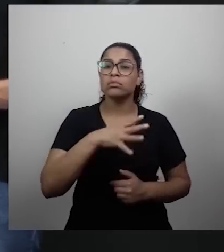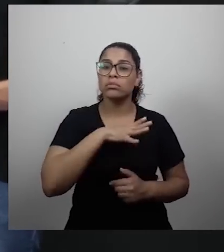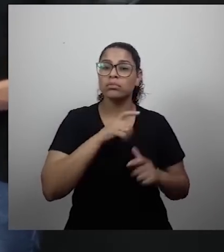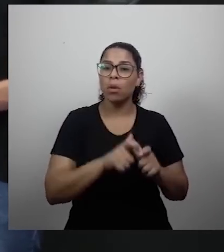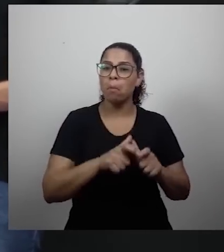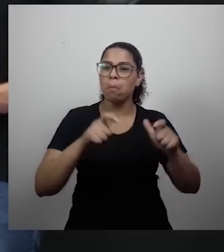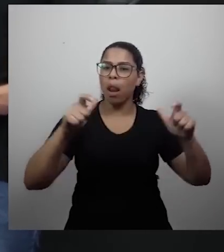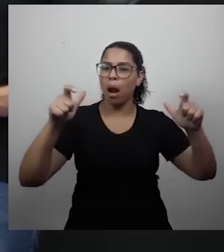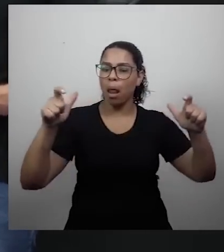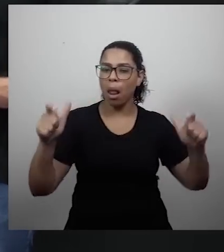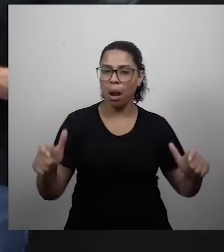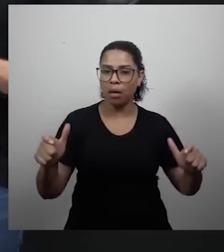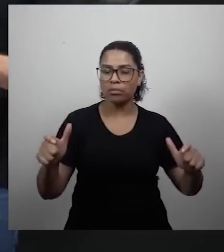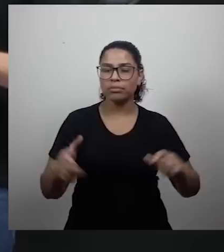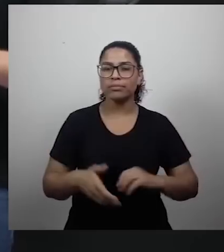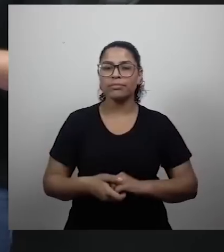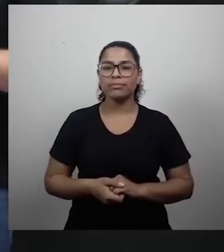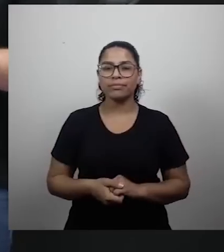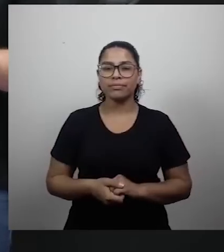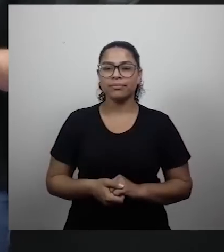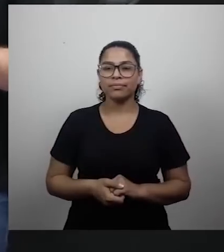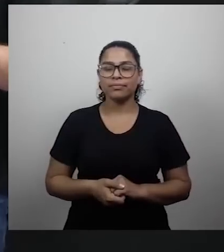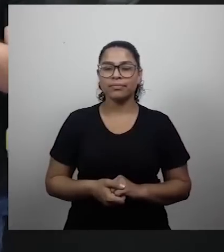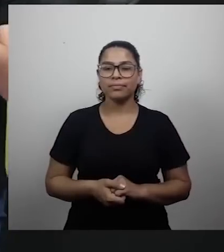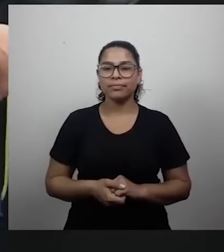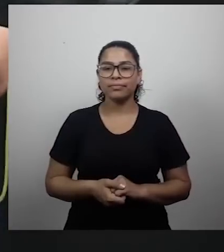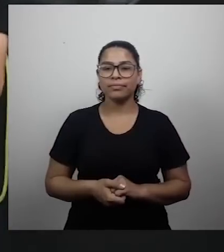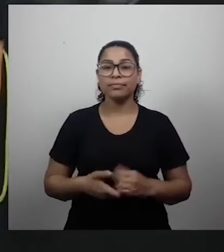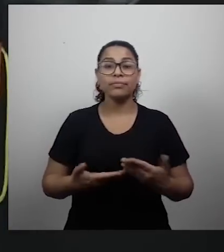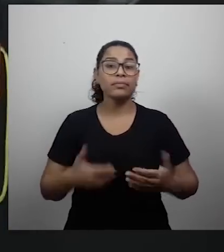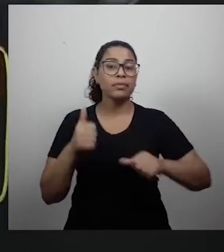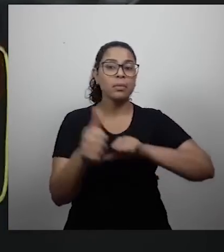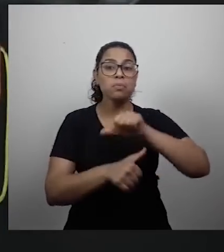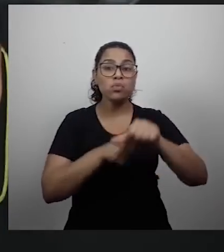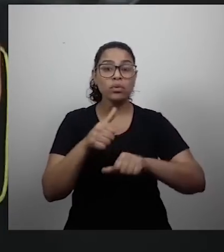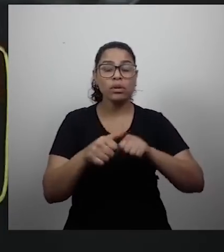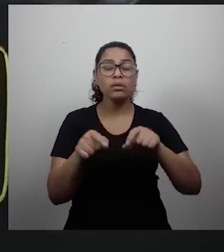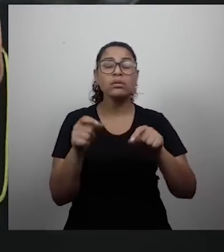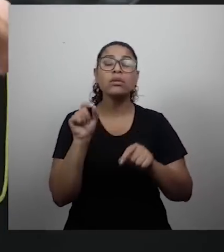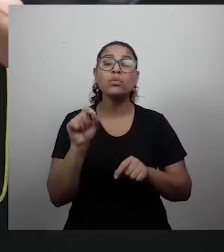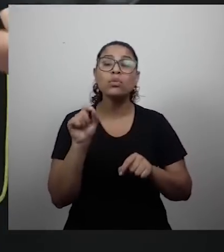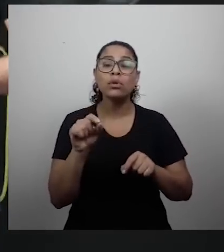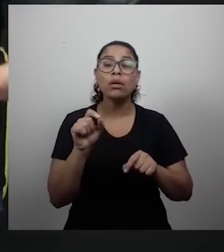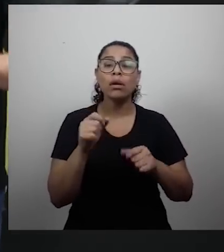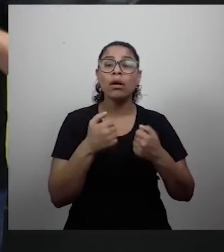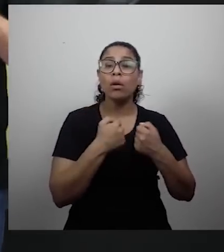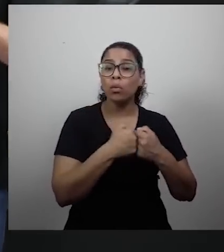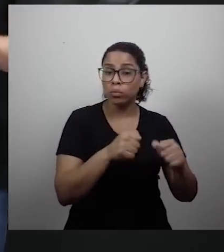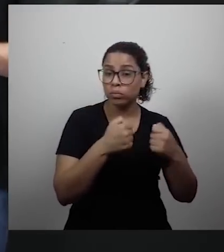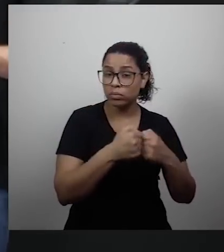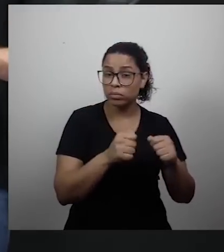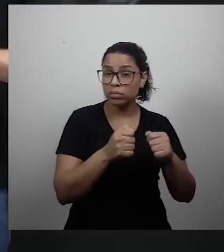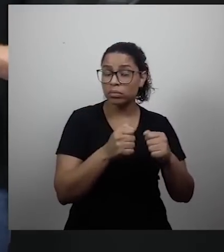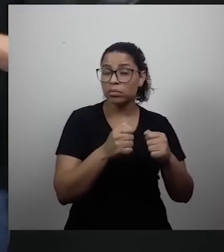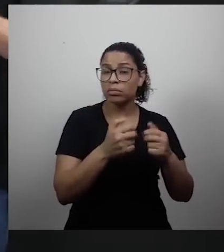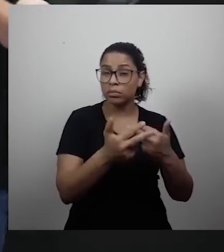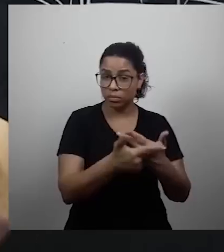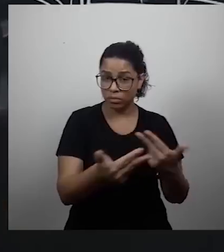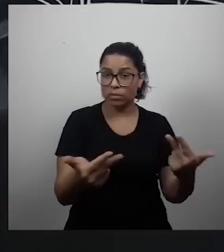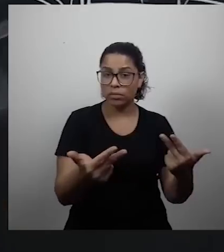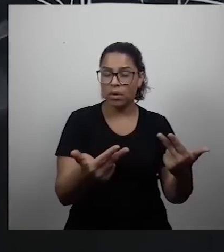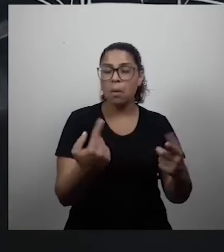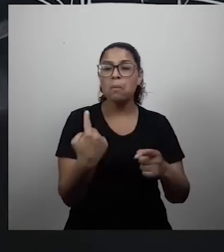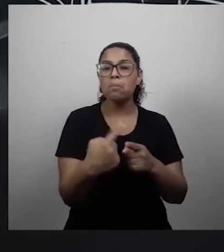consequência desse crescimento das cidades é que há uma mudança também nos transportes, porque há um interesse da burguesia industrial